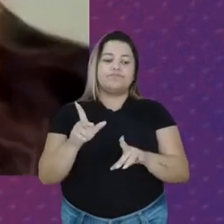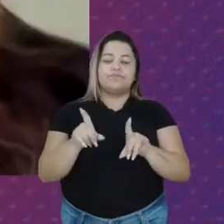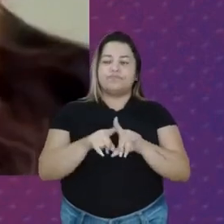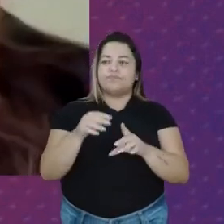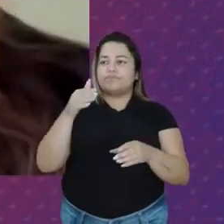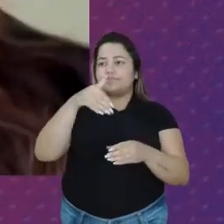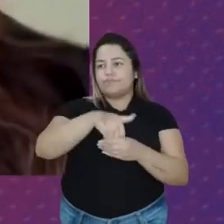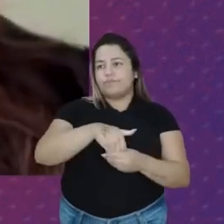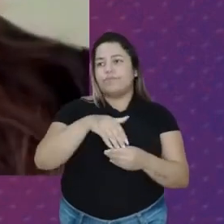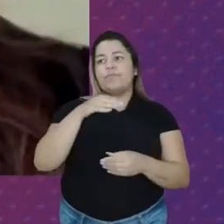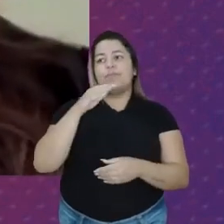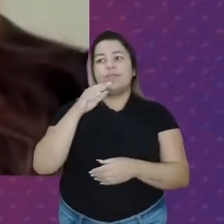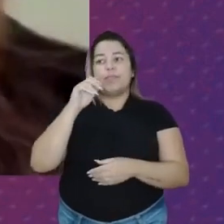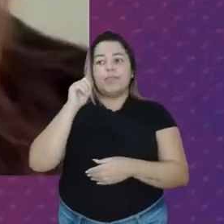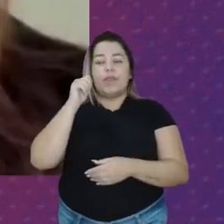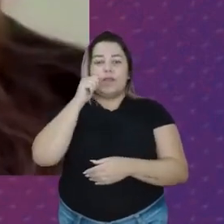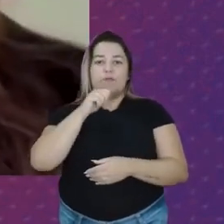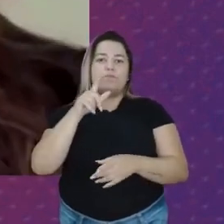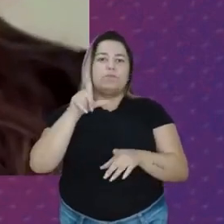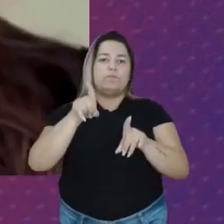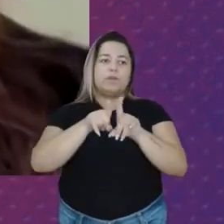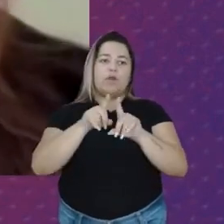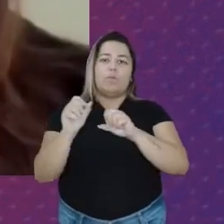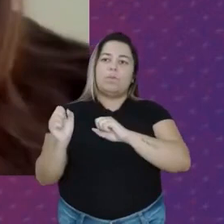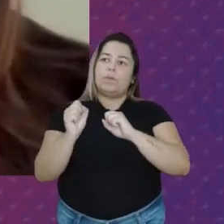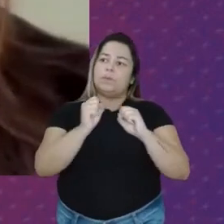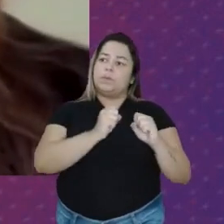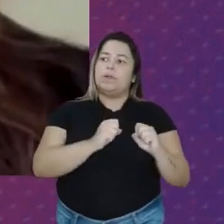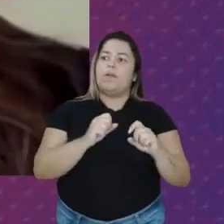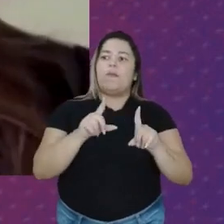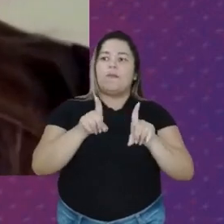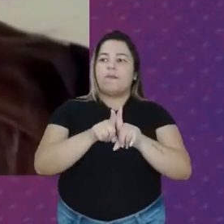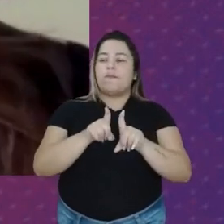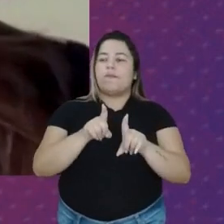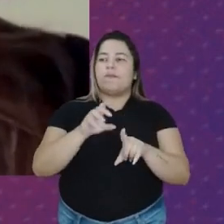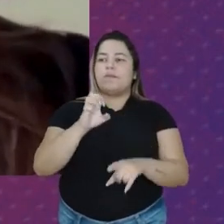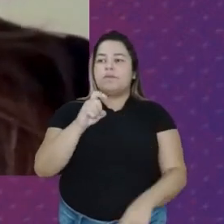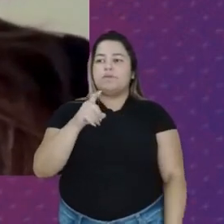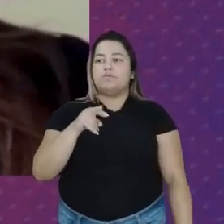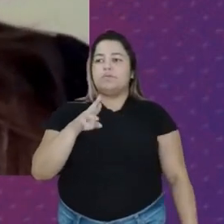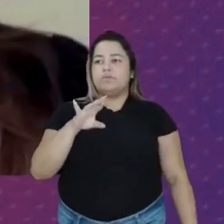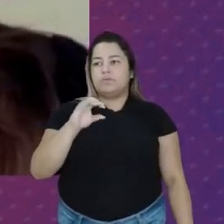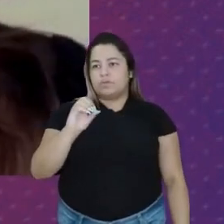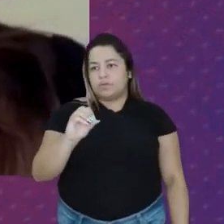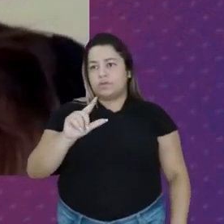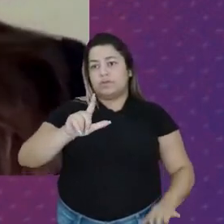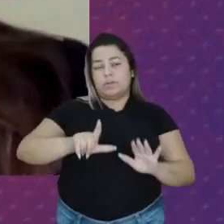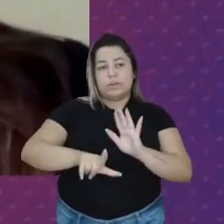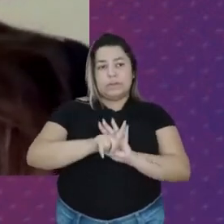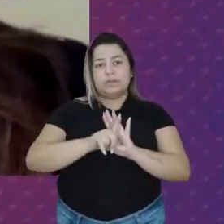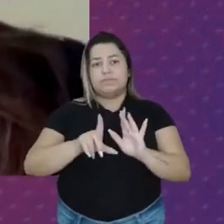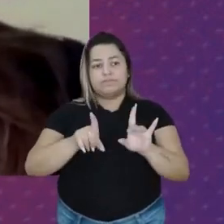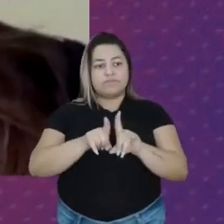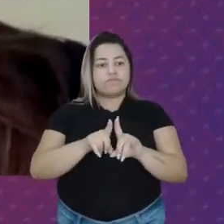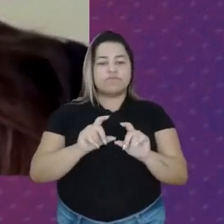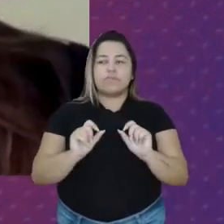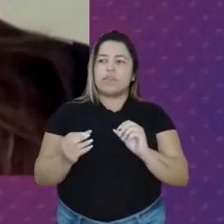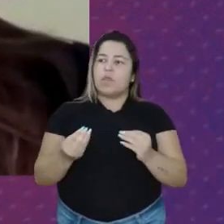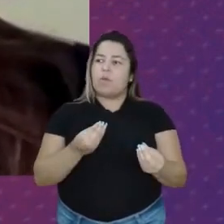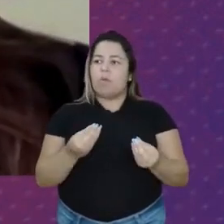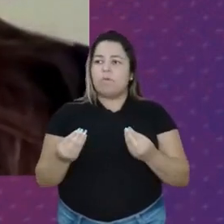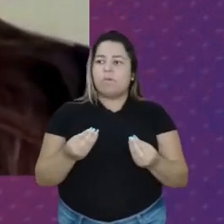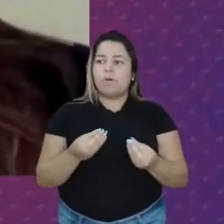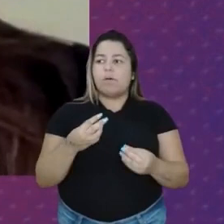para candidatas ao Poder Executivo, em detrimento das candidatas do Poder Legislativo. Aí, dentro do manejo de como vai ser aplicado